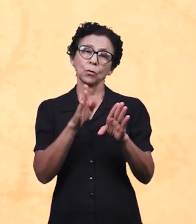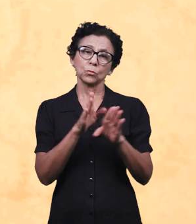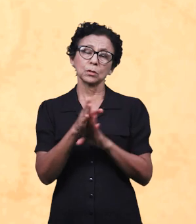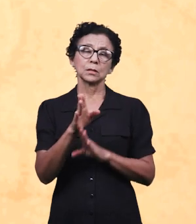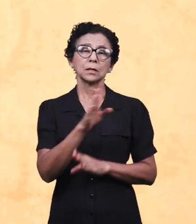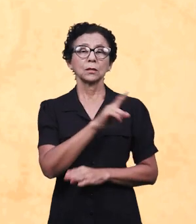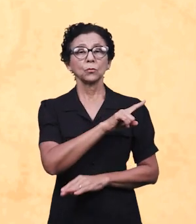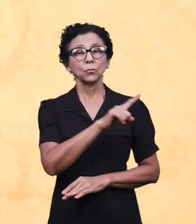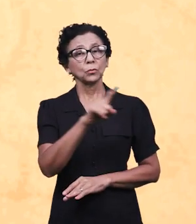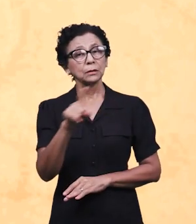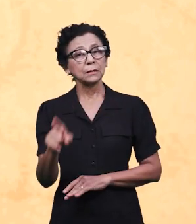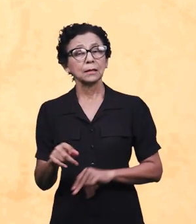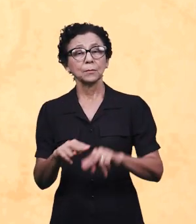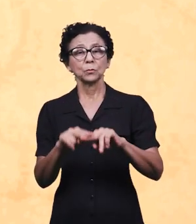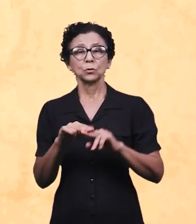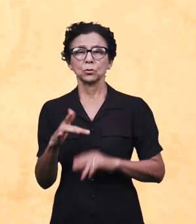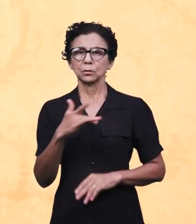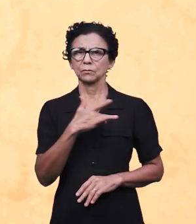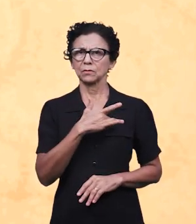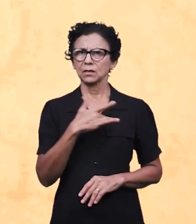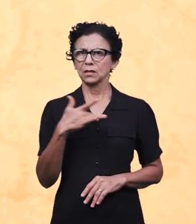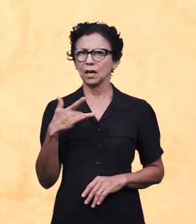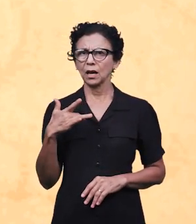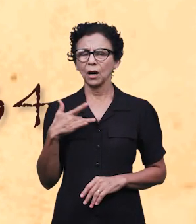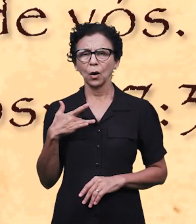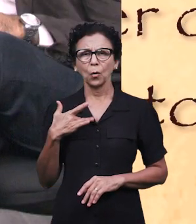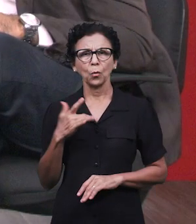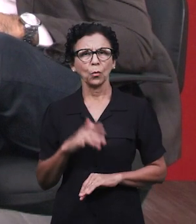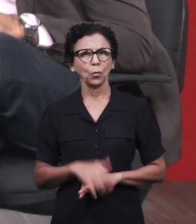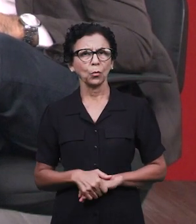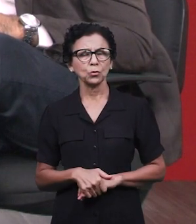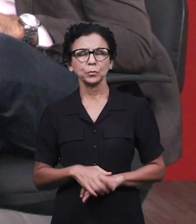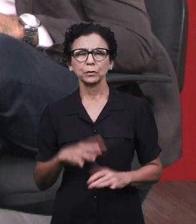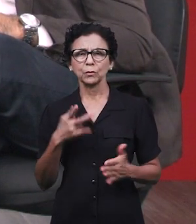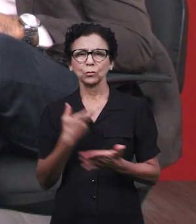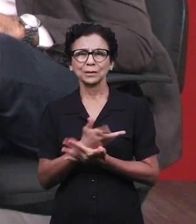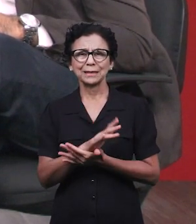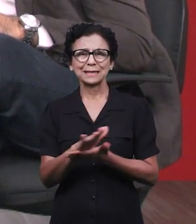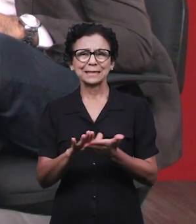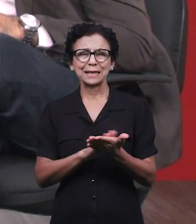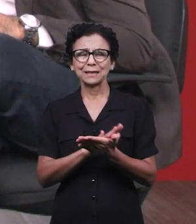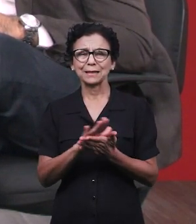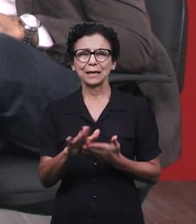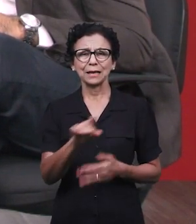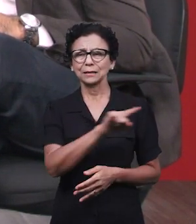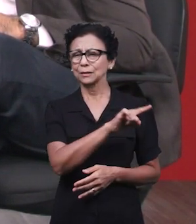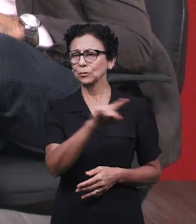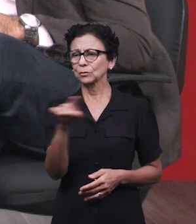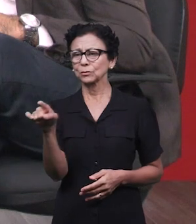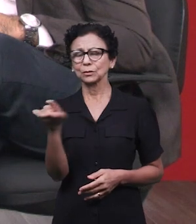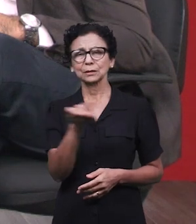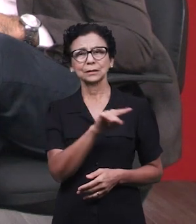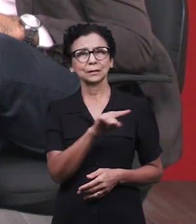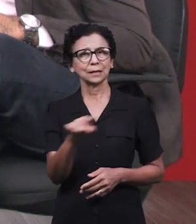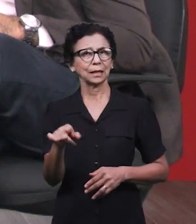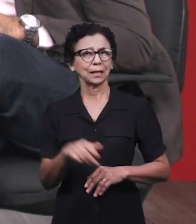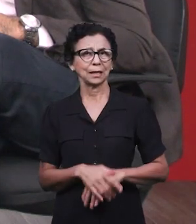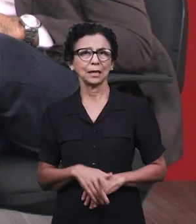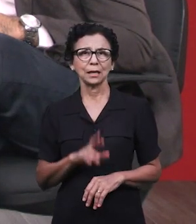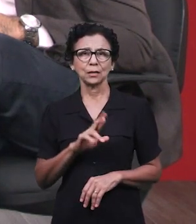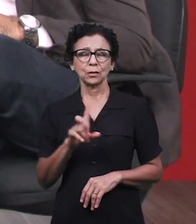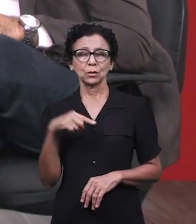nenhum cabelo cairá da cabeça de qualquer um de vós. Sim. Não é só as nossas vidas, né? Mas exatamente.